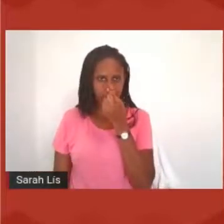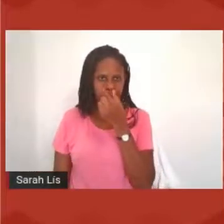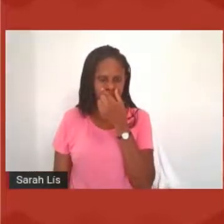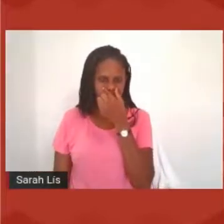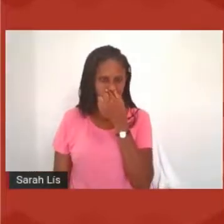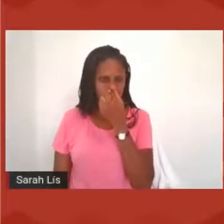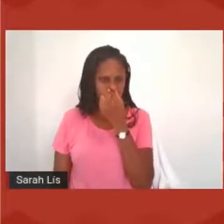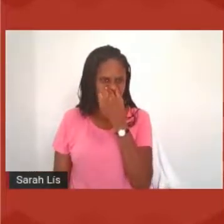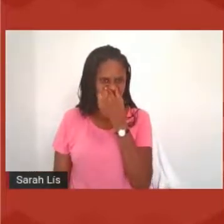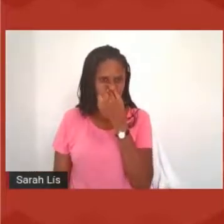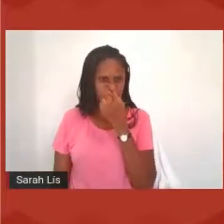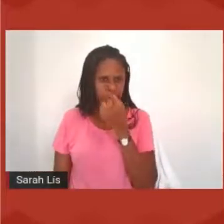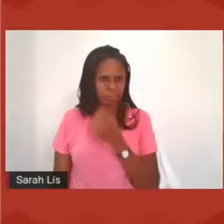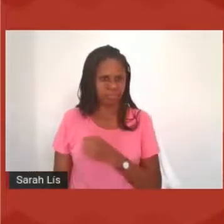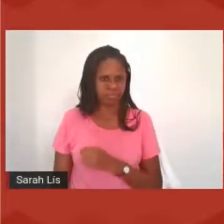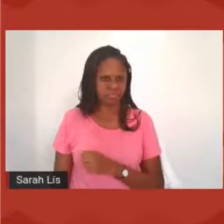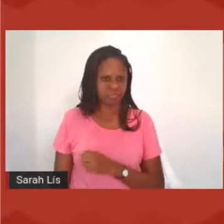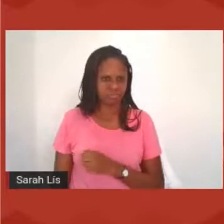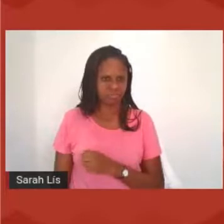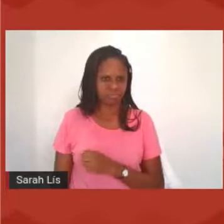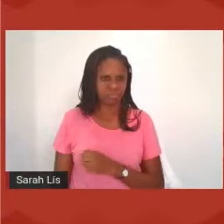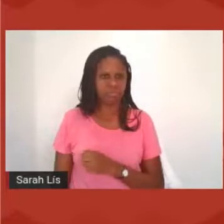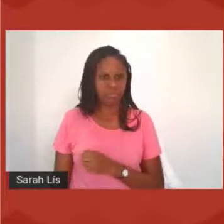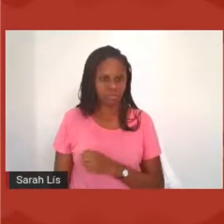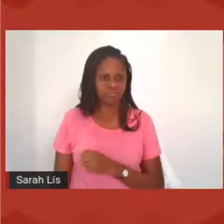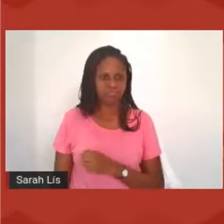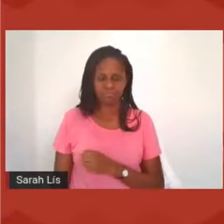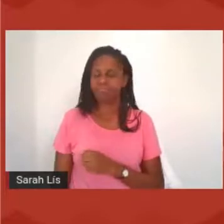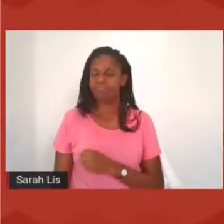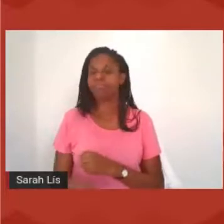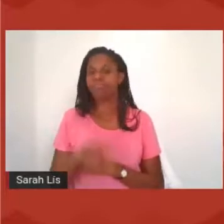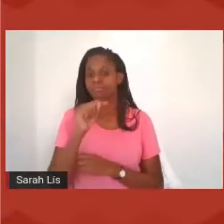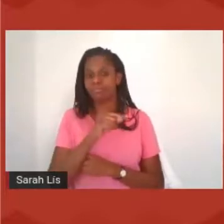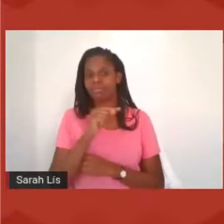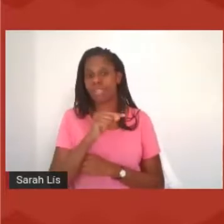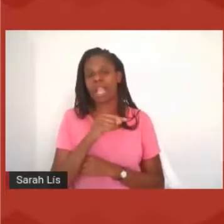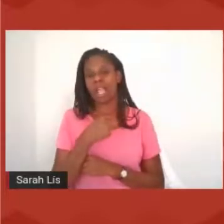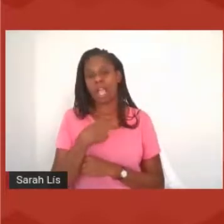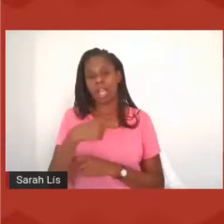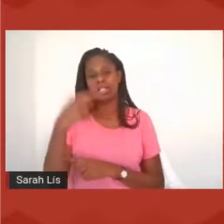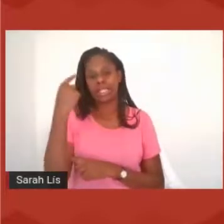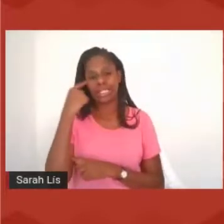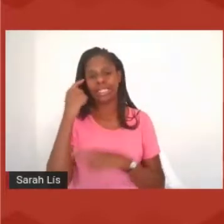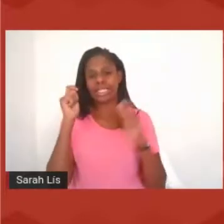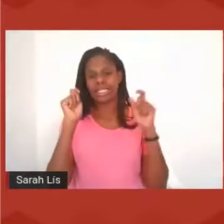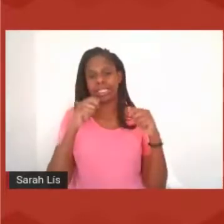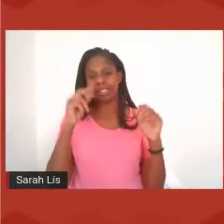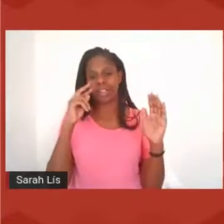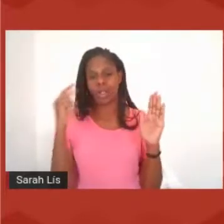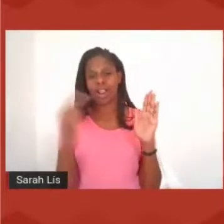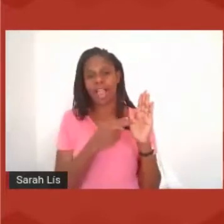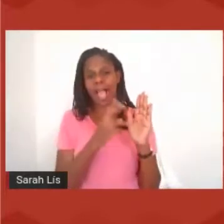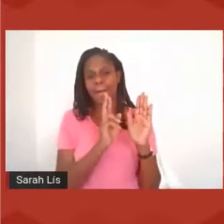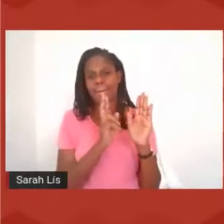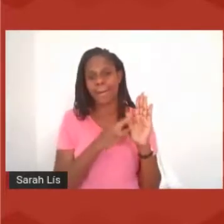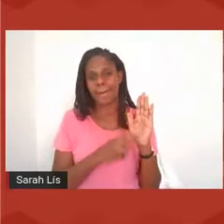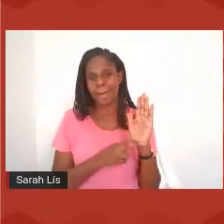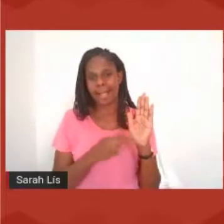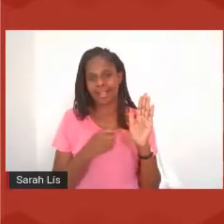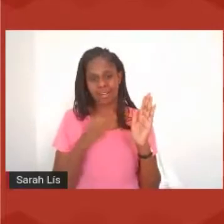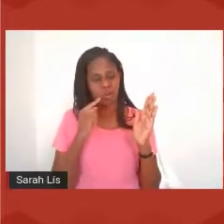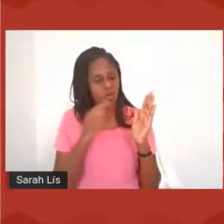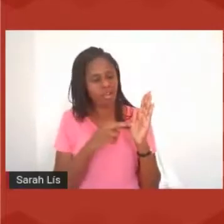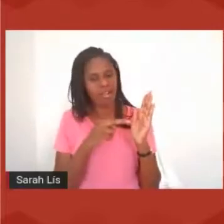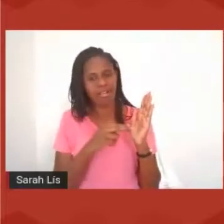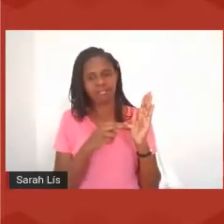Acho que a gente podia olhar para os itens daí da resposta, né? Eliminar alguns,